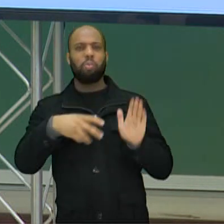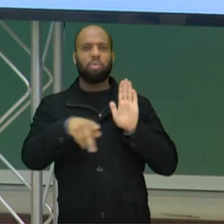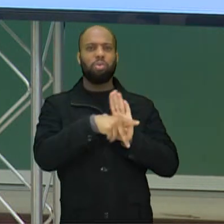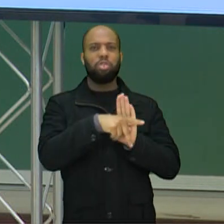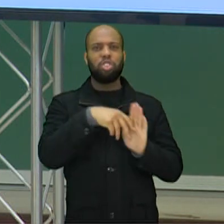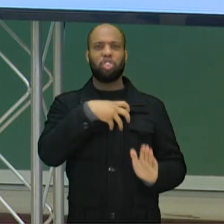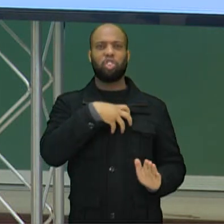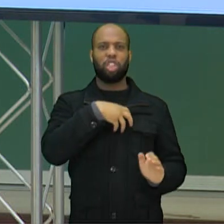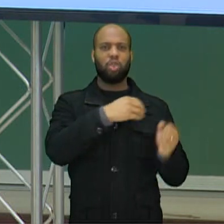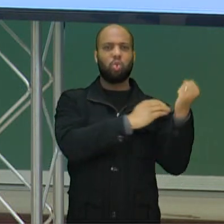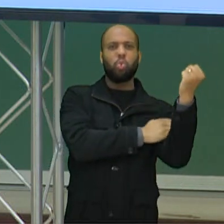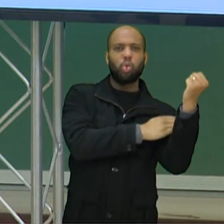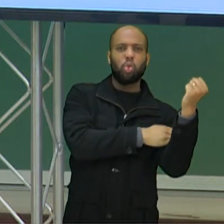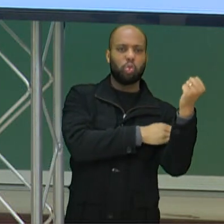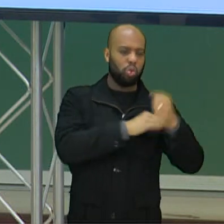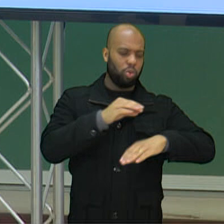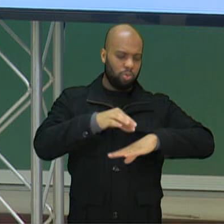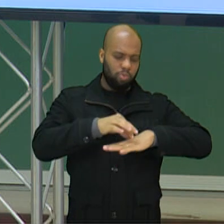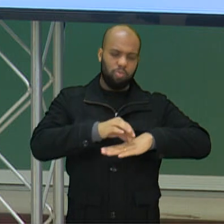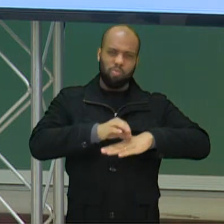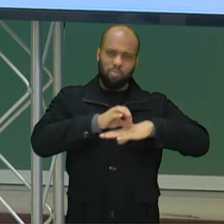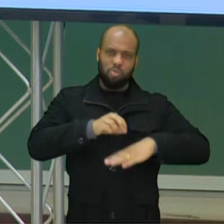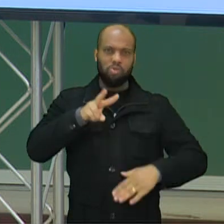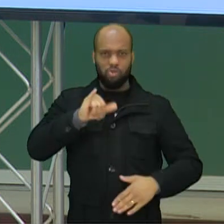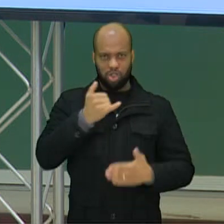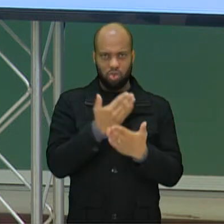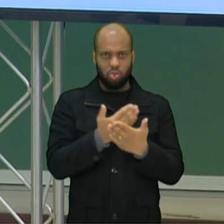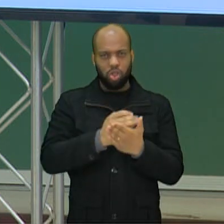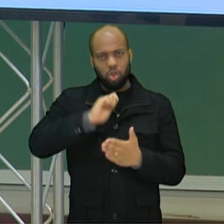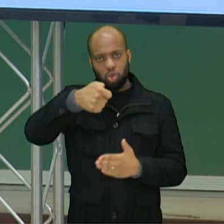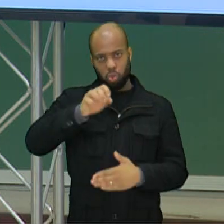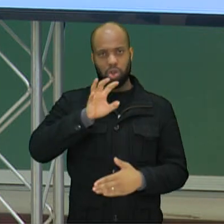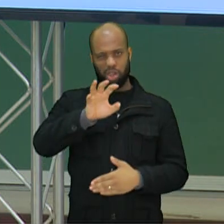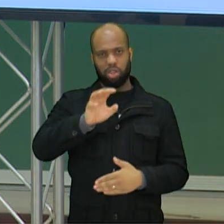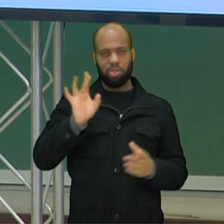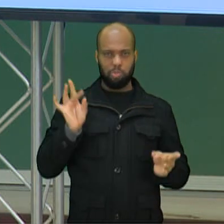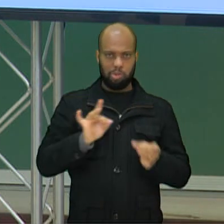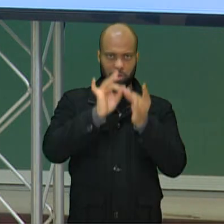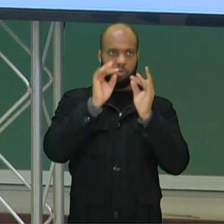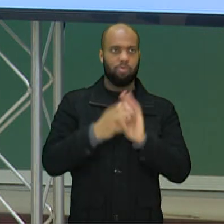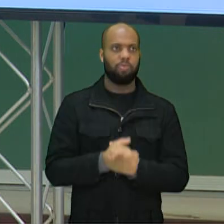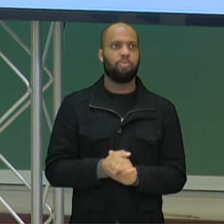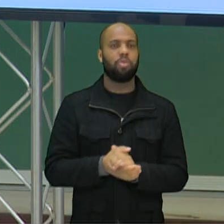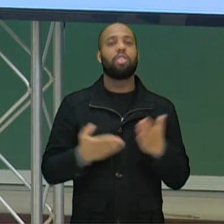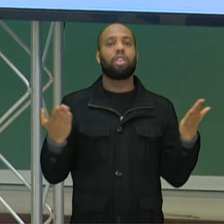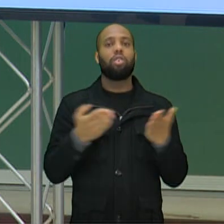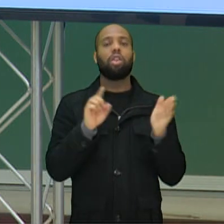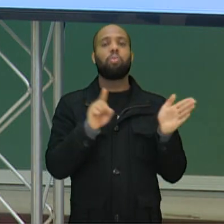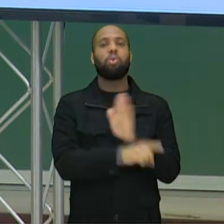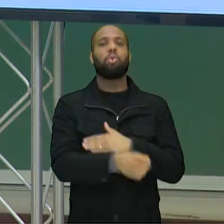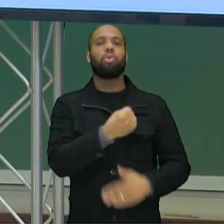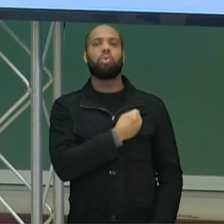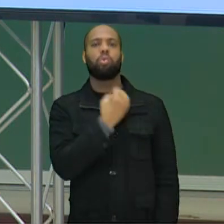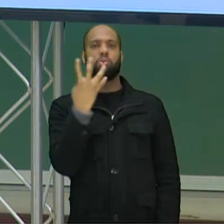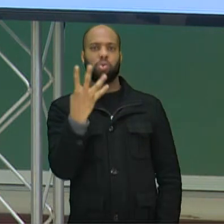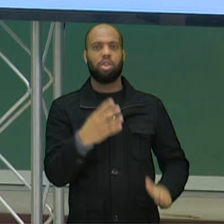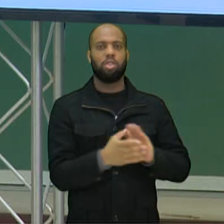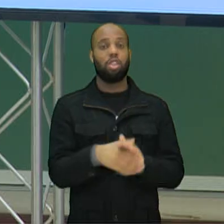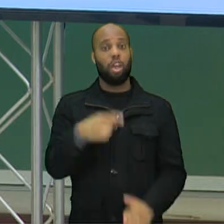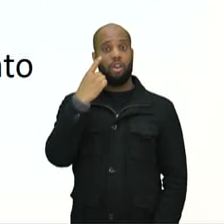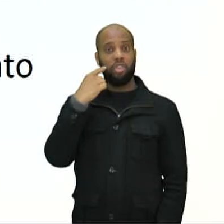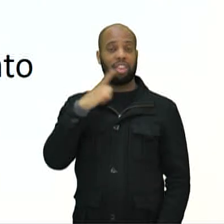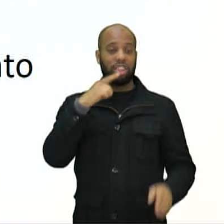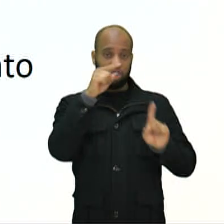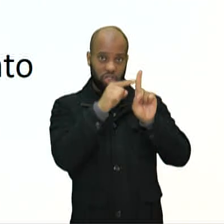exercício físico. Falaremos especificamente em uma outra aula sobre a musculação. Quiz 4. Considere os